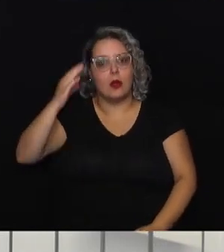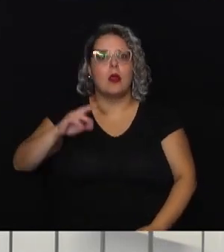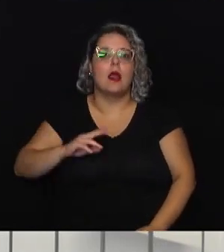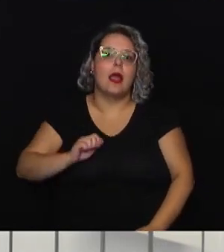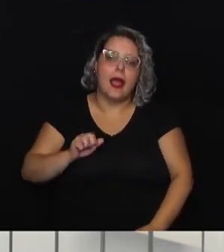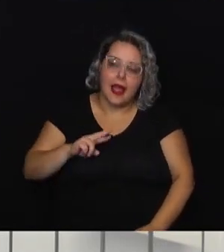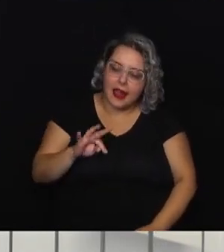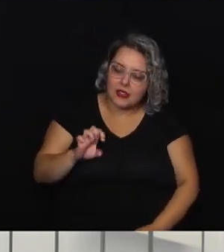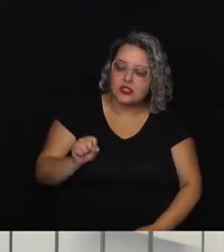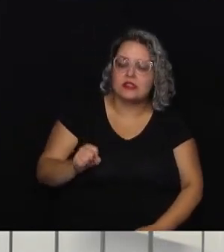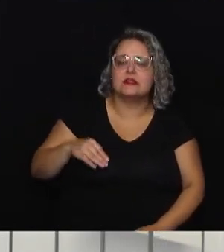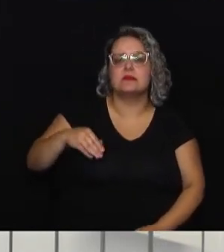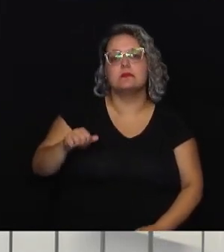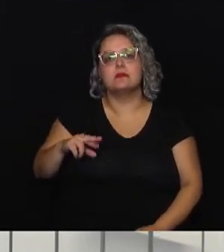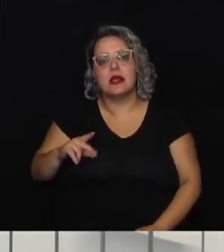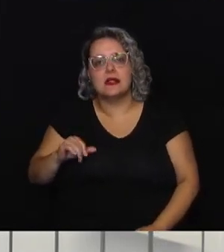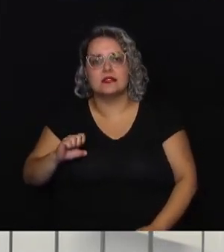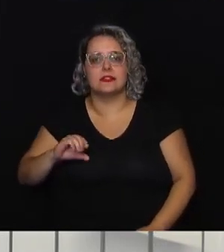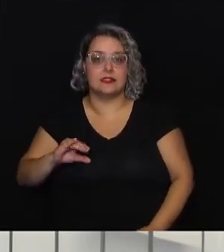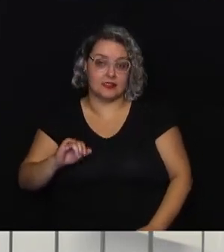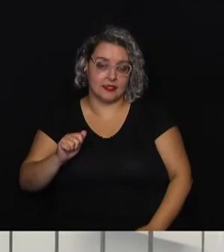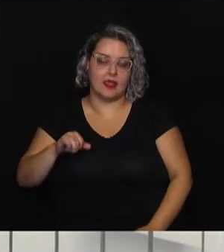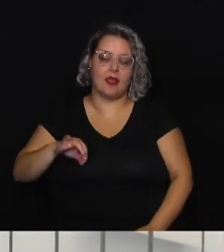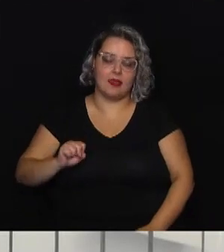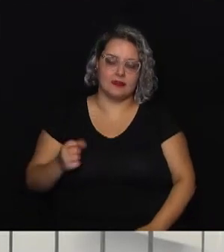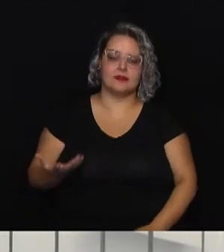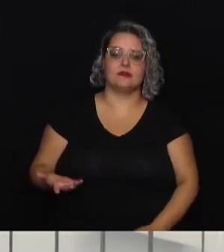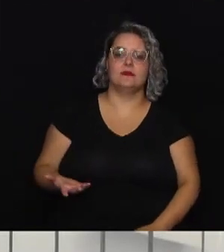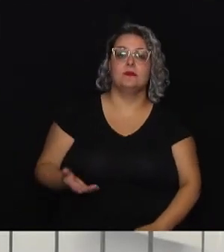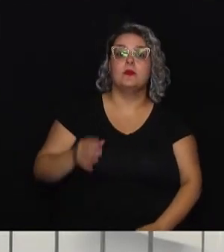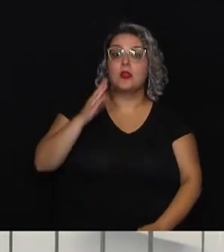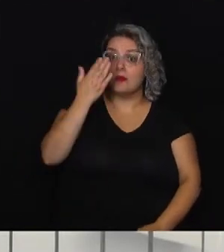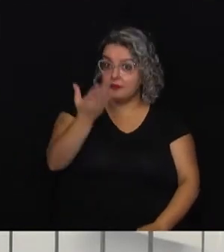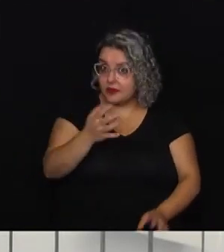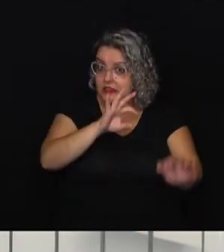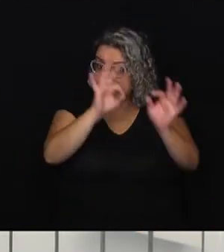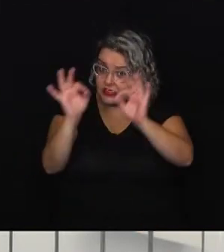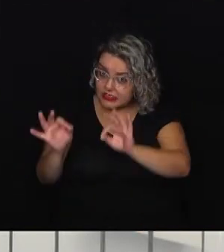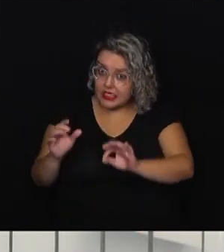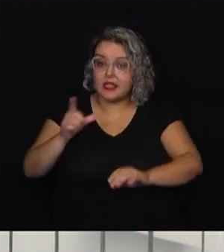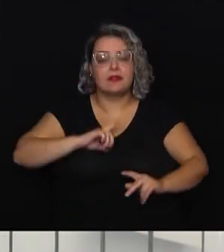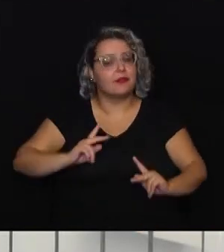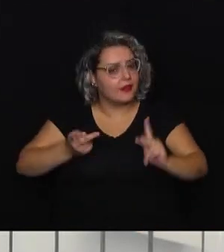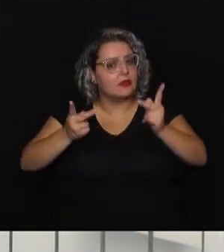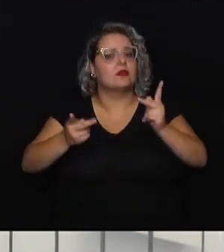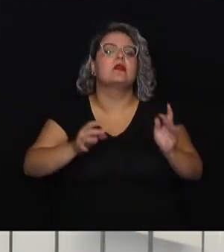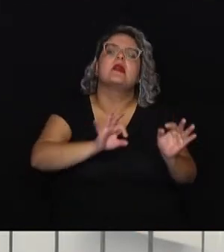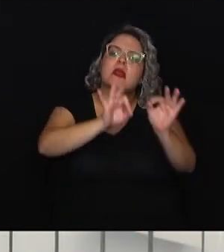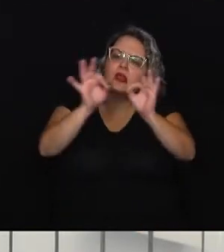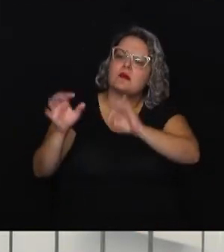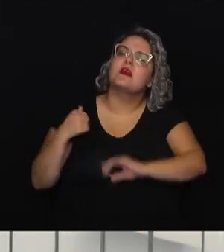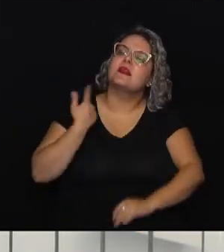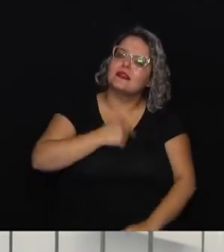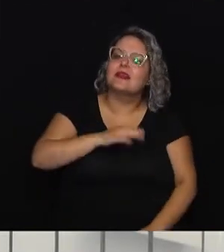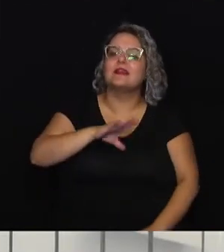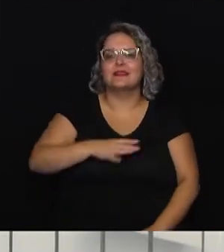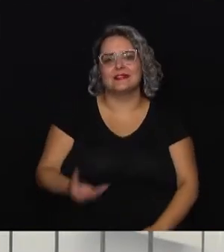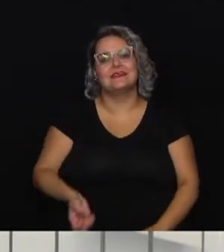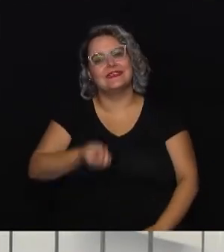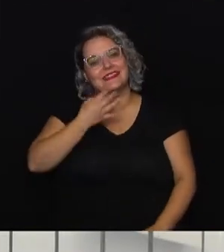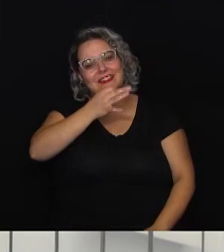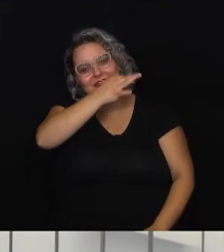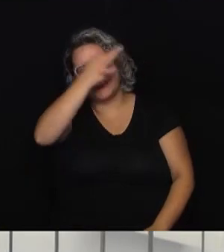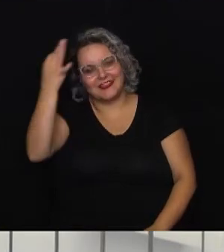alto rendimento com resultados. Você que está nos acompanhando, prestigie o esporte da nossa cidade e boa